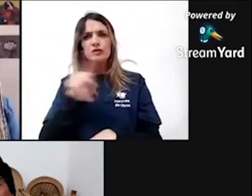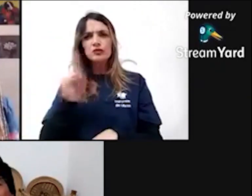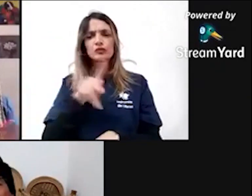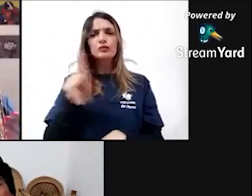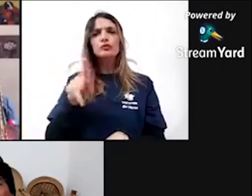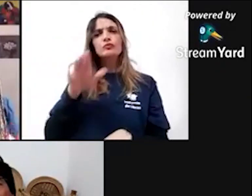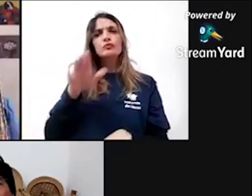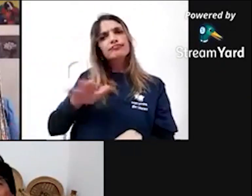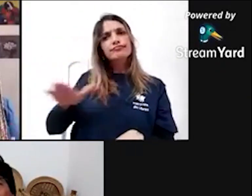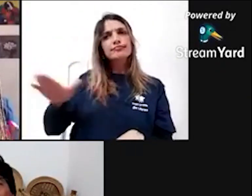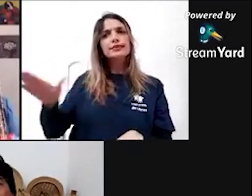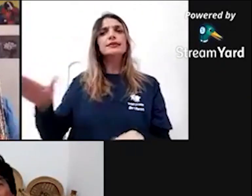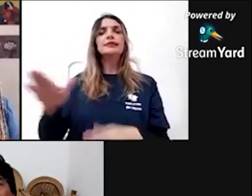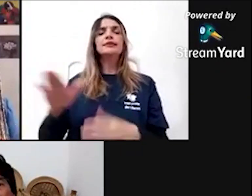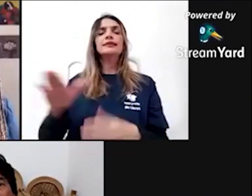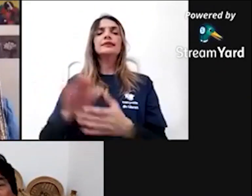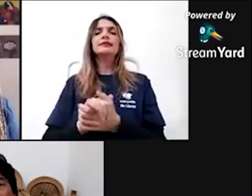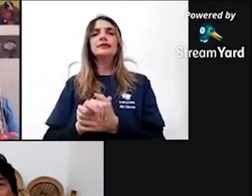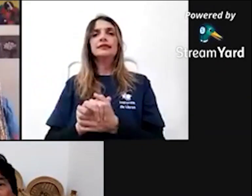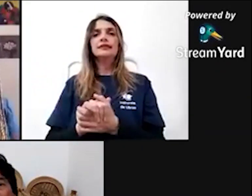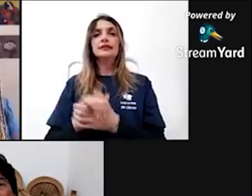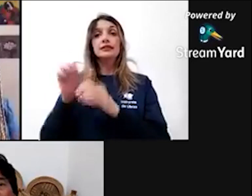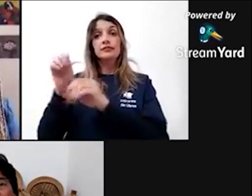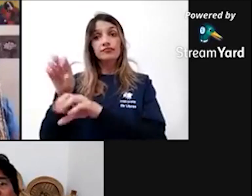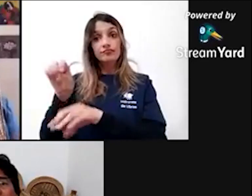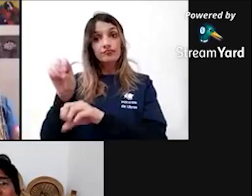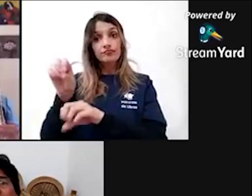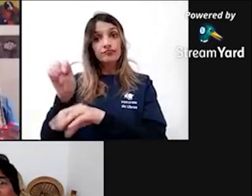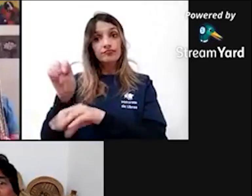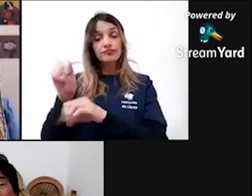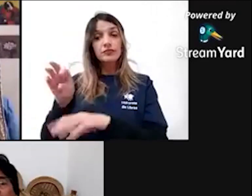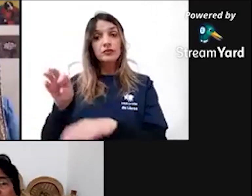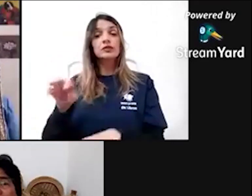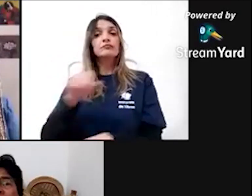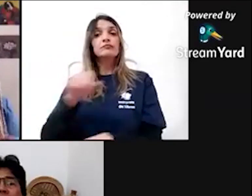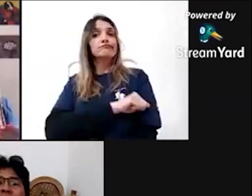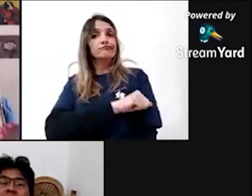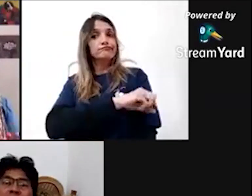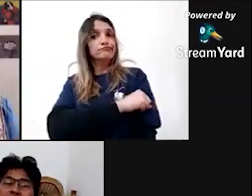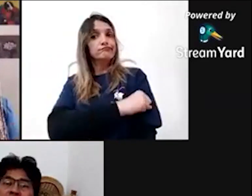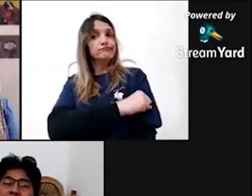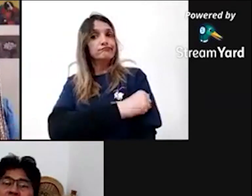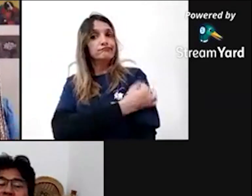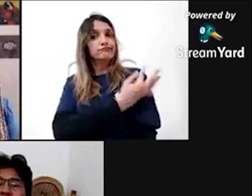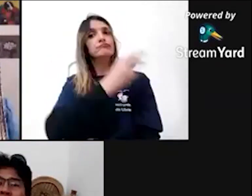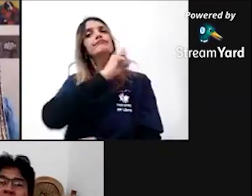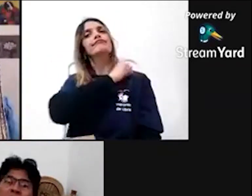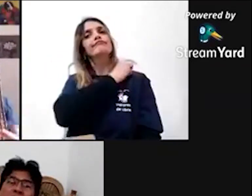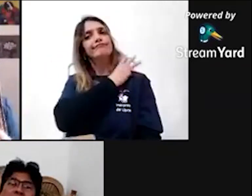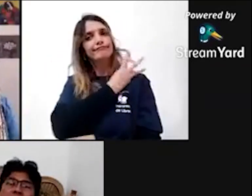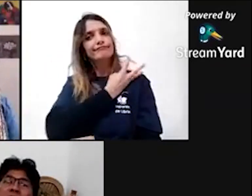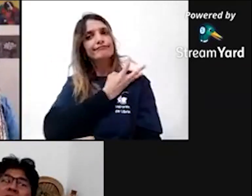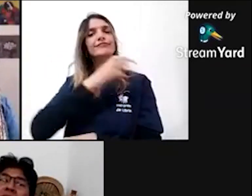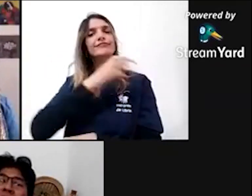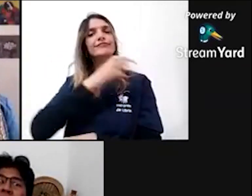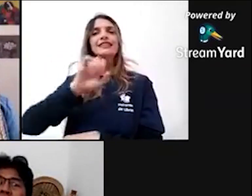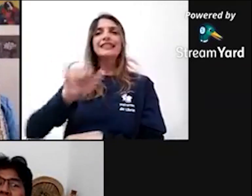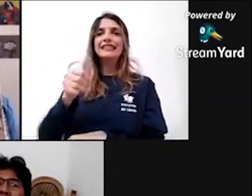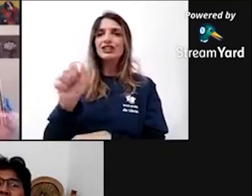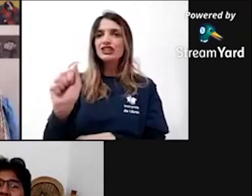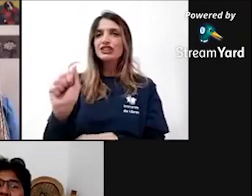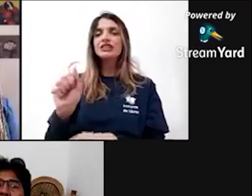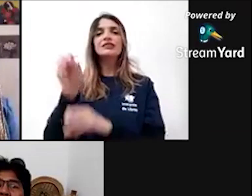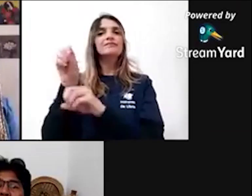infantil, as educadoras e educadores do ensino fundamental, do ensino médio, da EJA, as